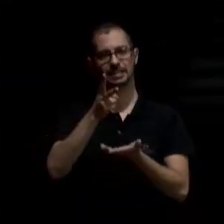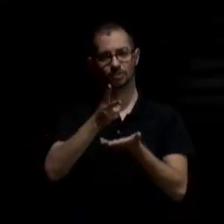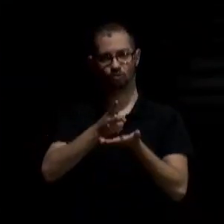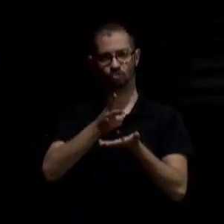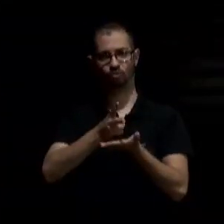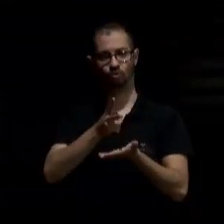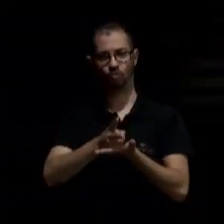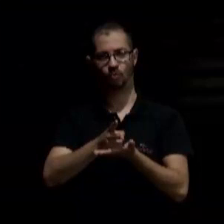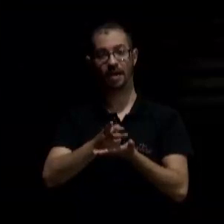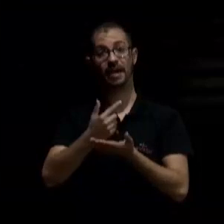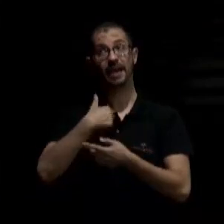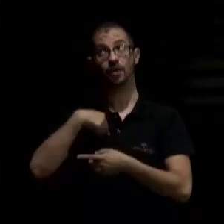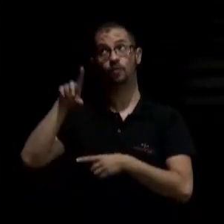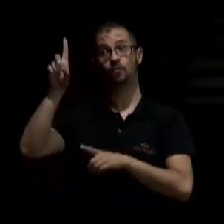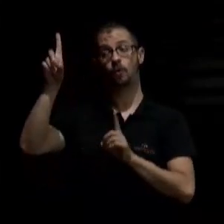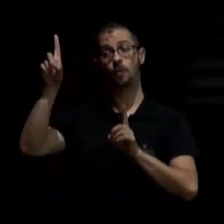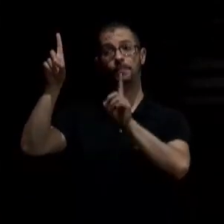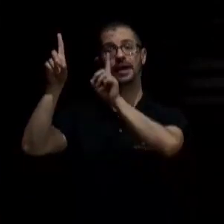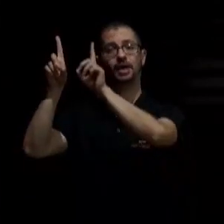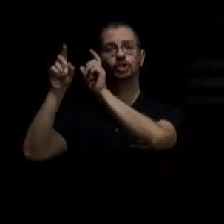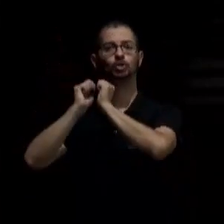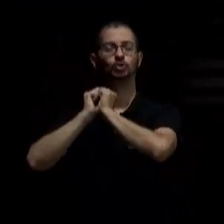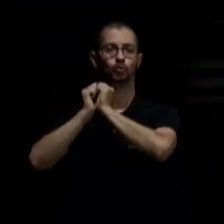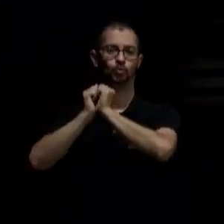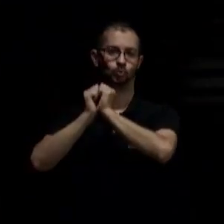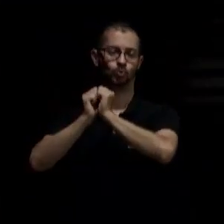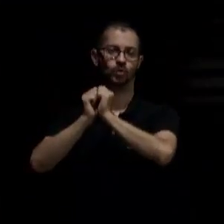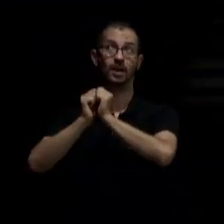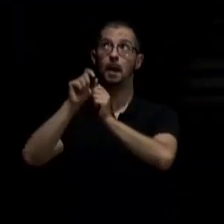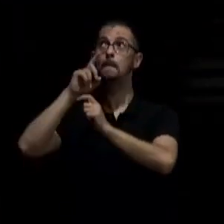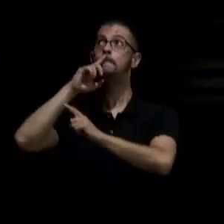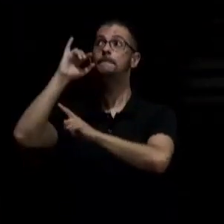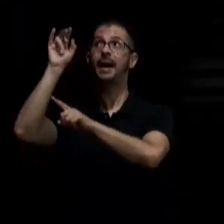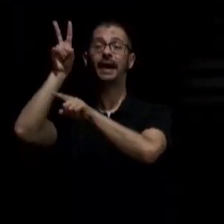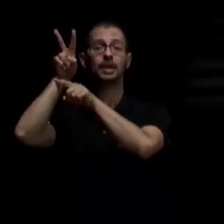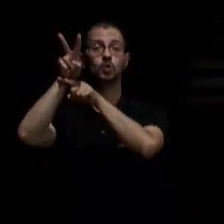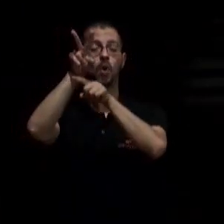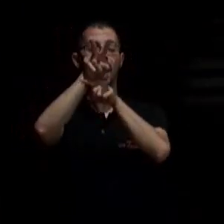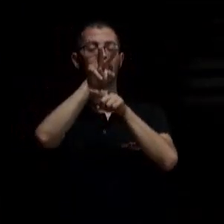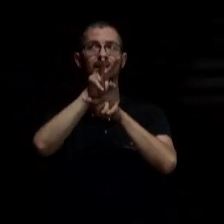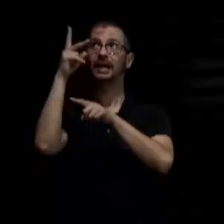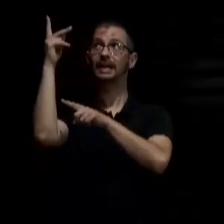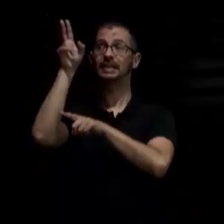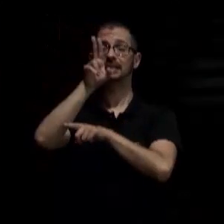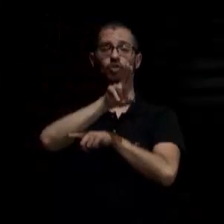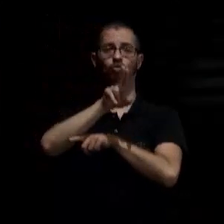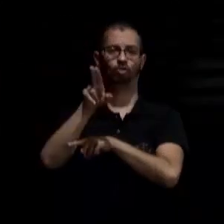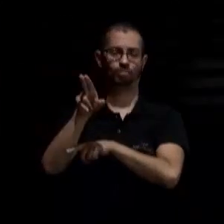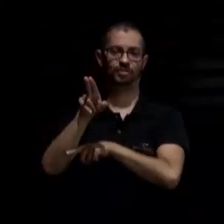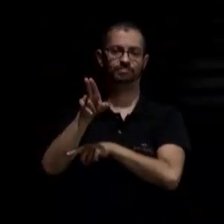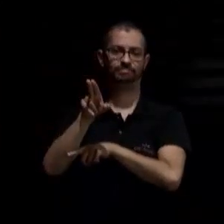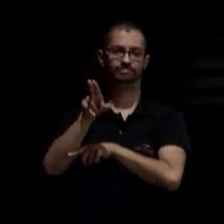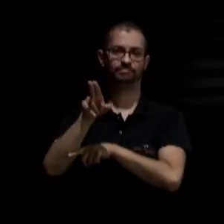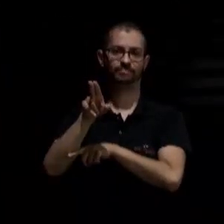que eu vou para junto de ti. Aí, Pai Santo, guarda-os em teu nome que me deste. Ou,